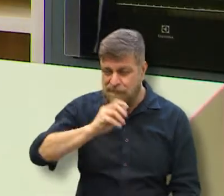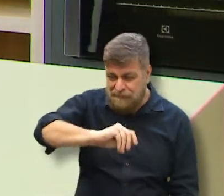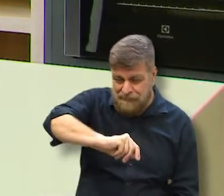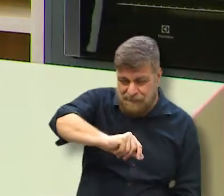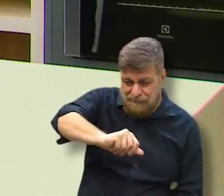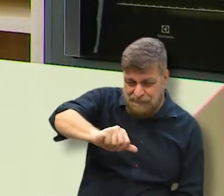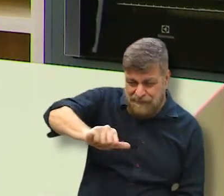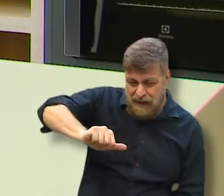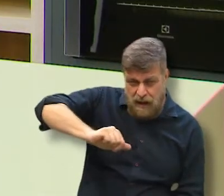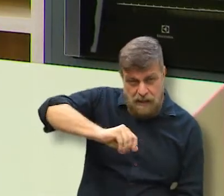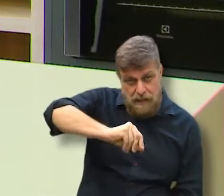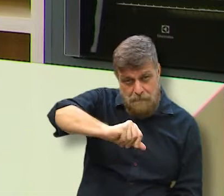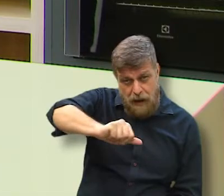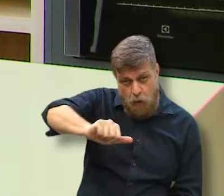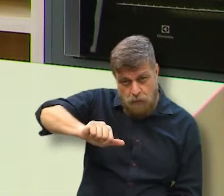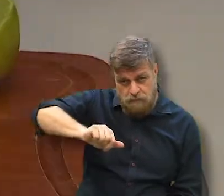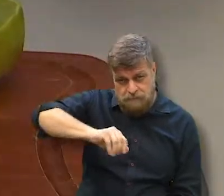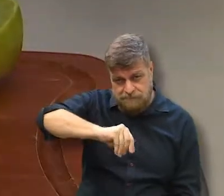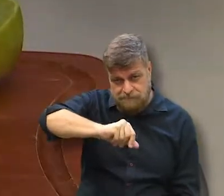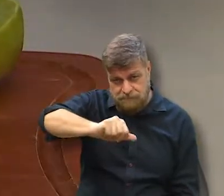Acrescente o suco de limão